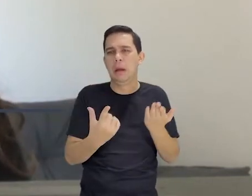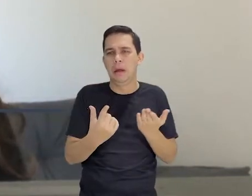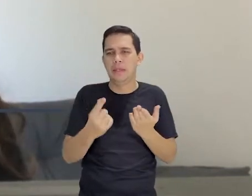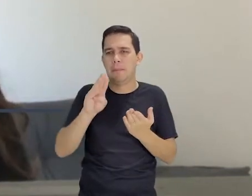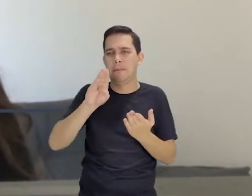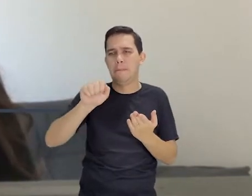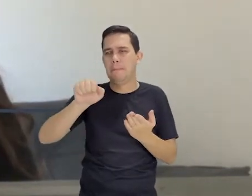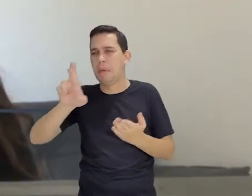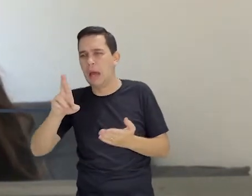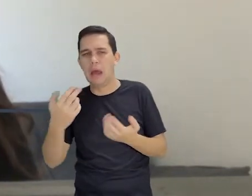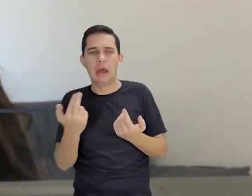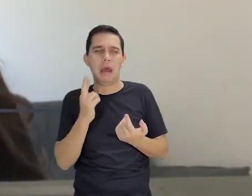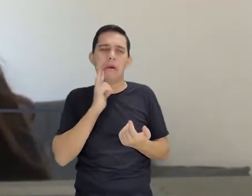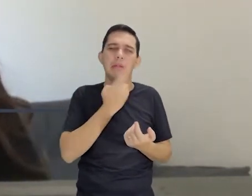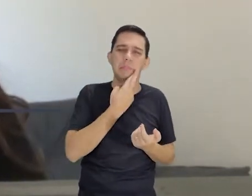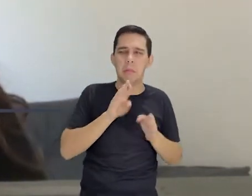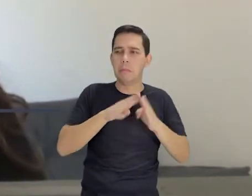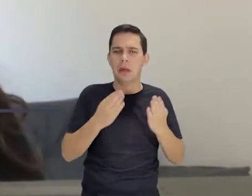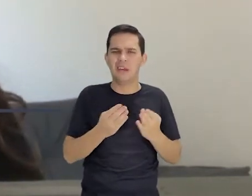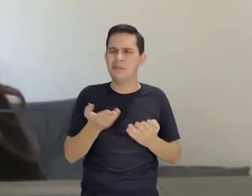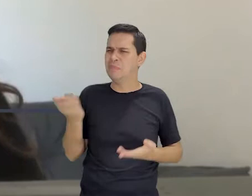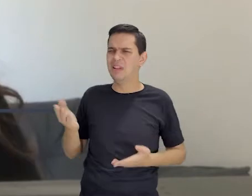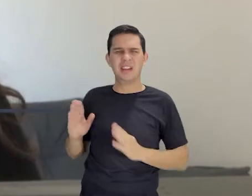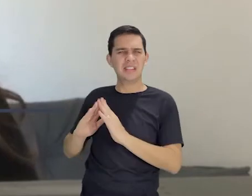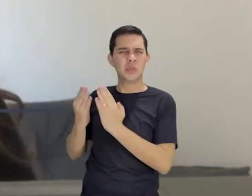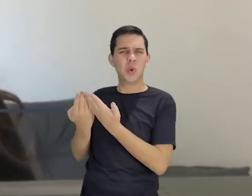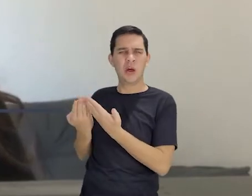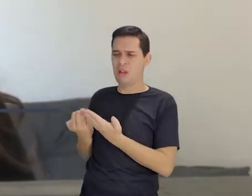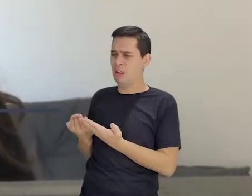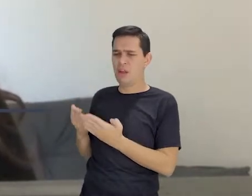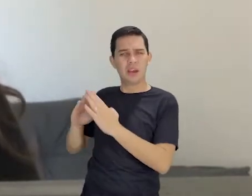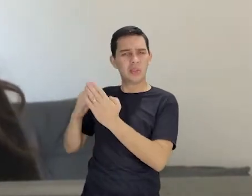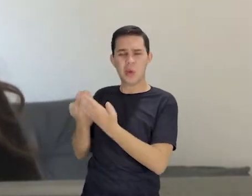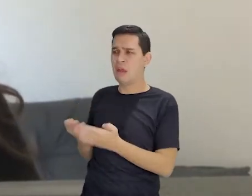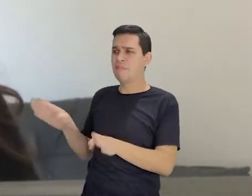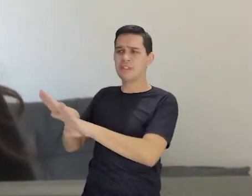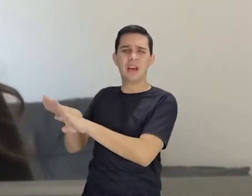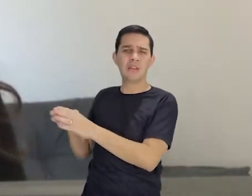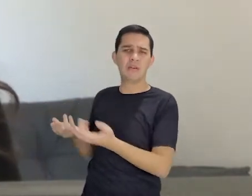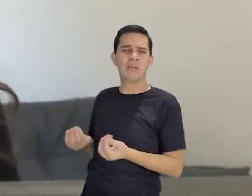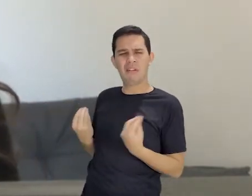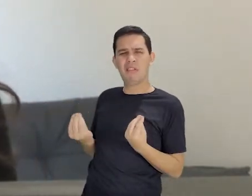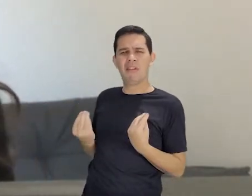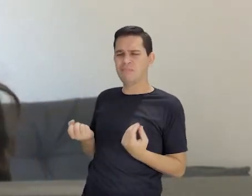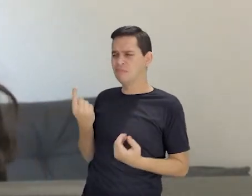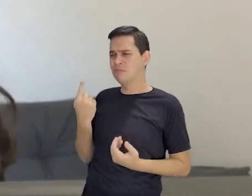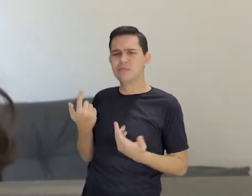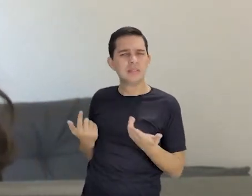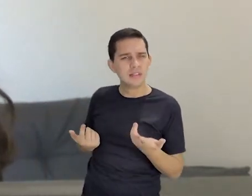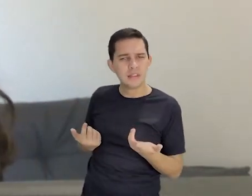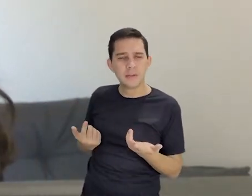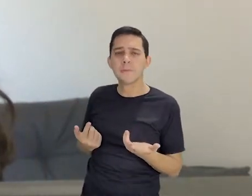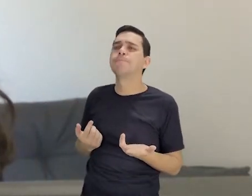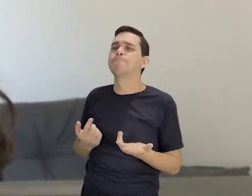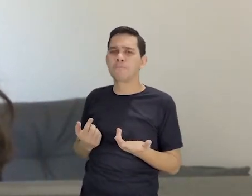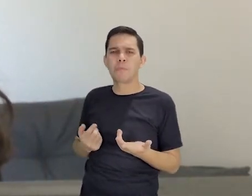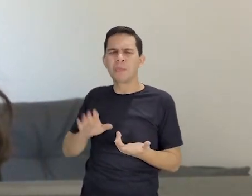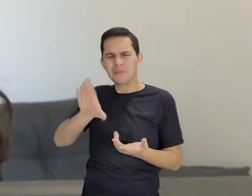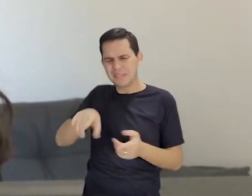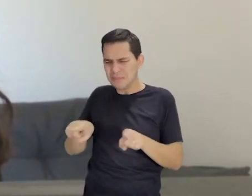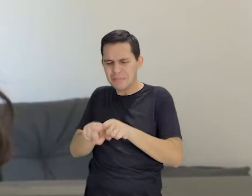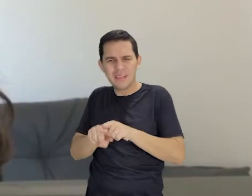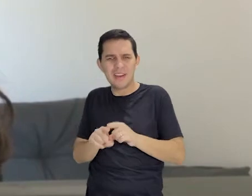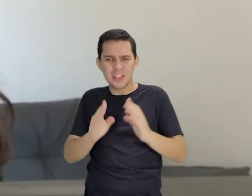serviço de ensino público está fechado. Inclusive, o ensino privado já foi autorizado, o